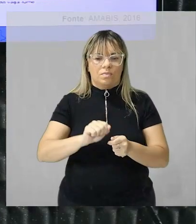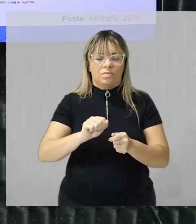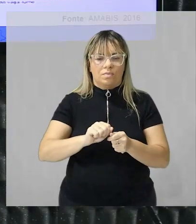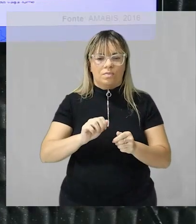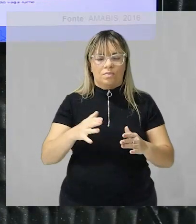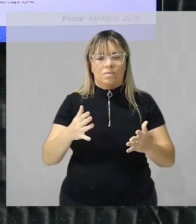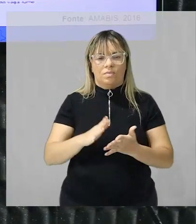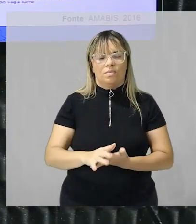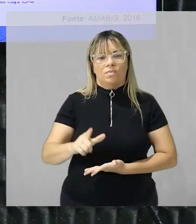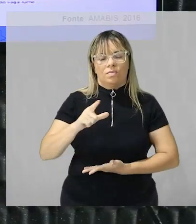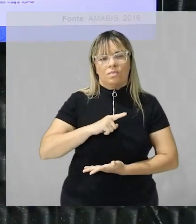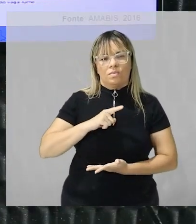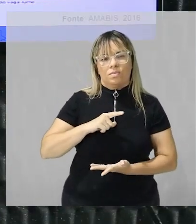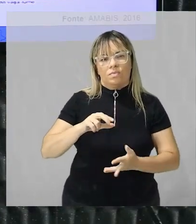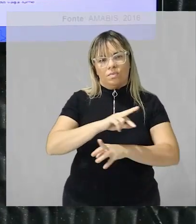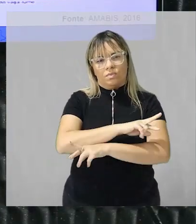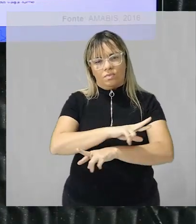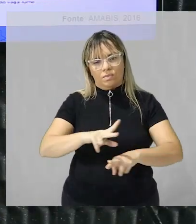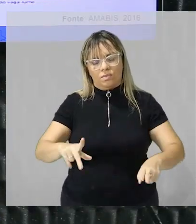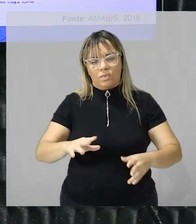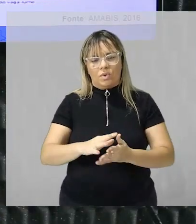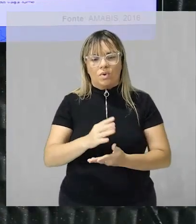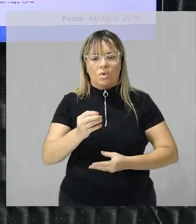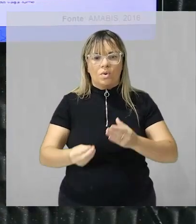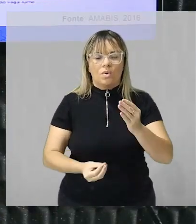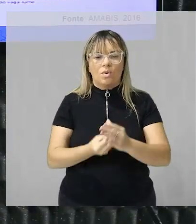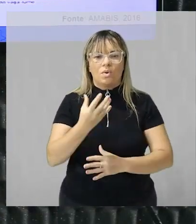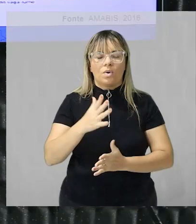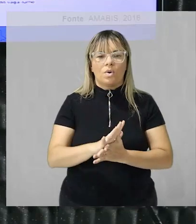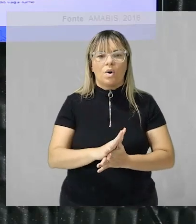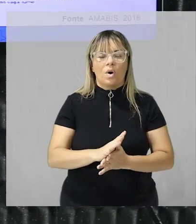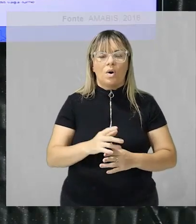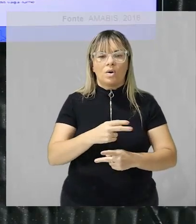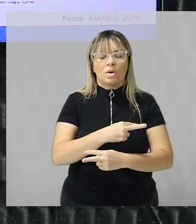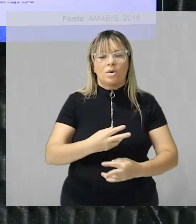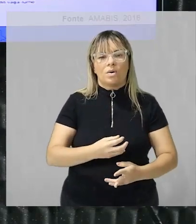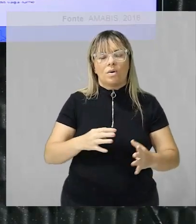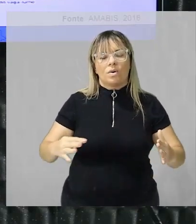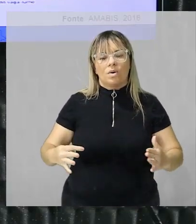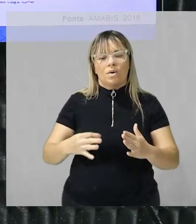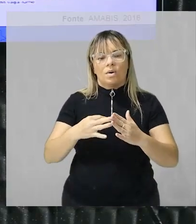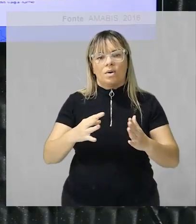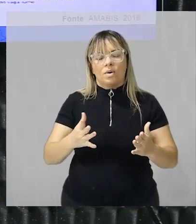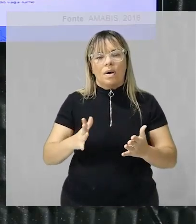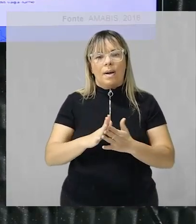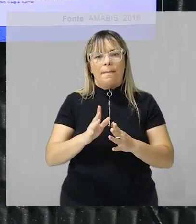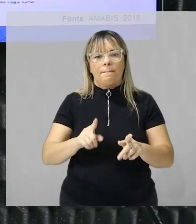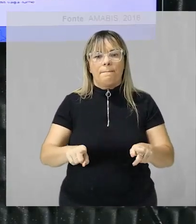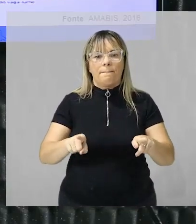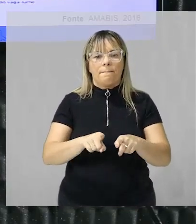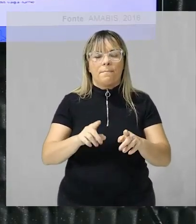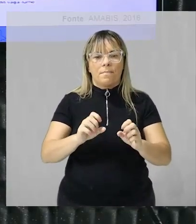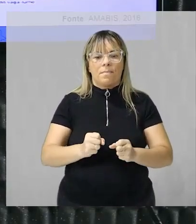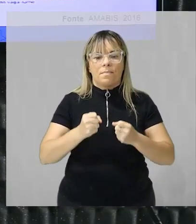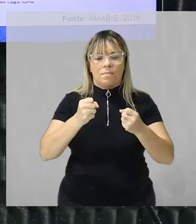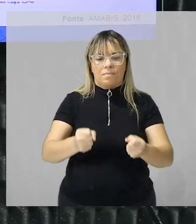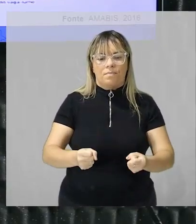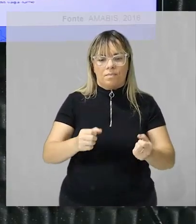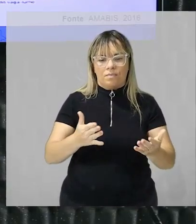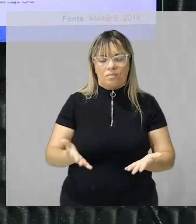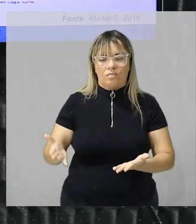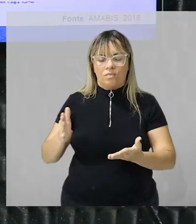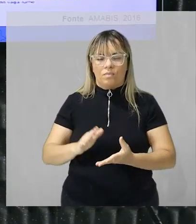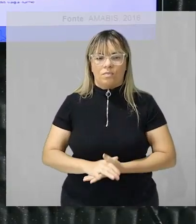Então, existem várias formas de se produzir organismo transgênico. Então, nesse caso, a gente pode também produzir um organismo transgênico em